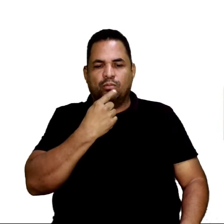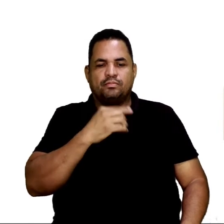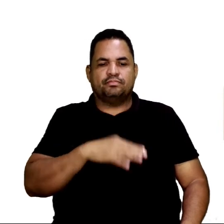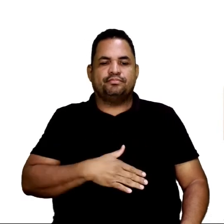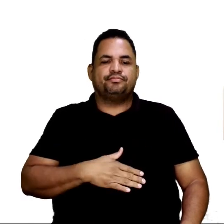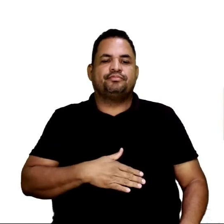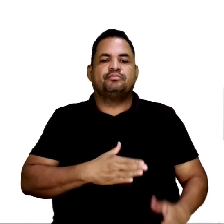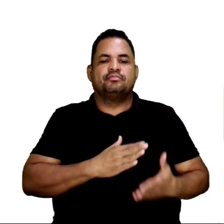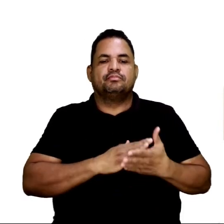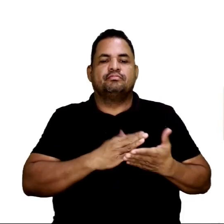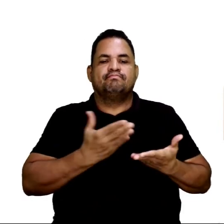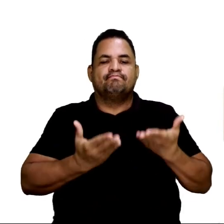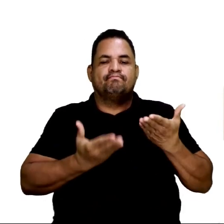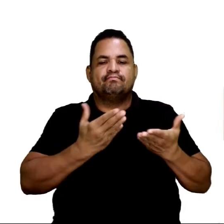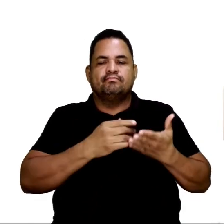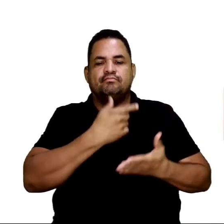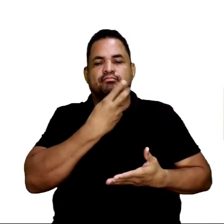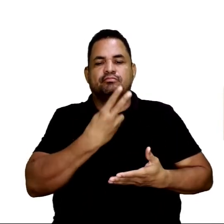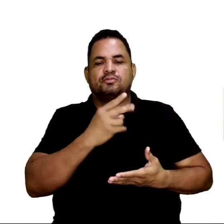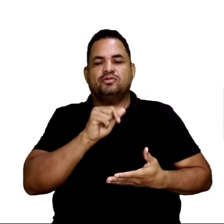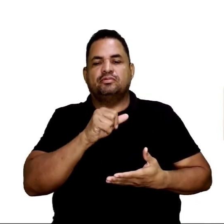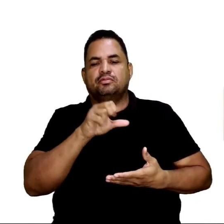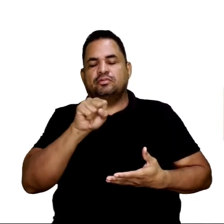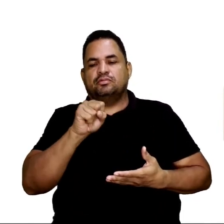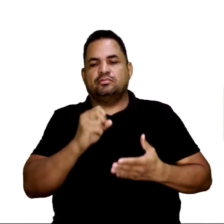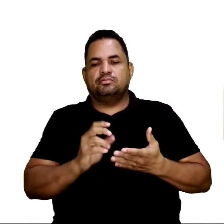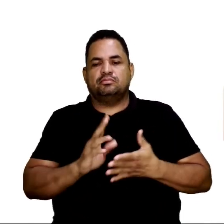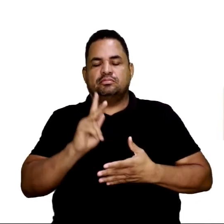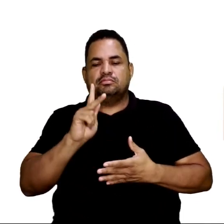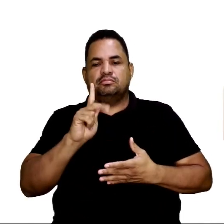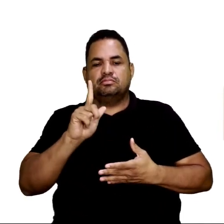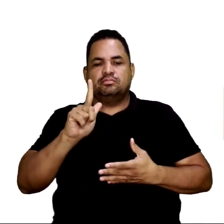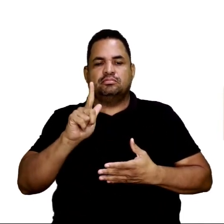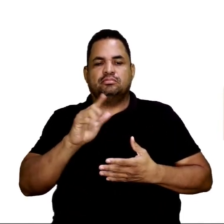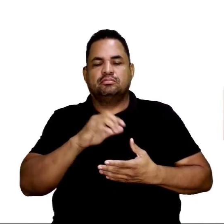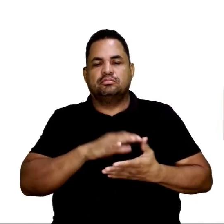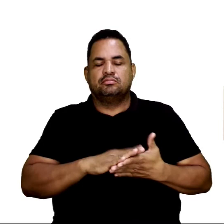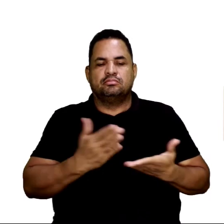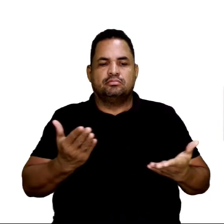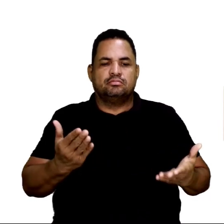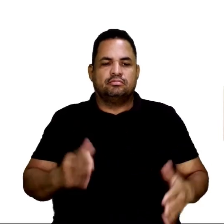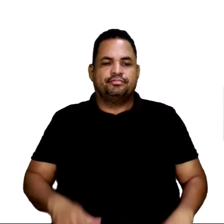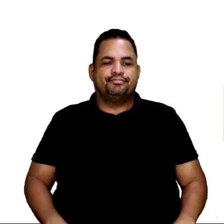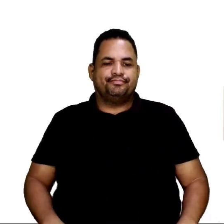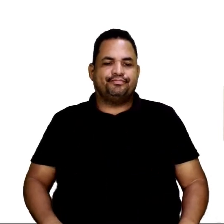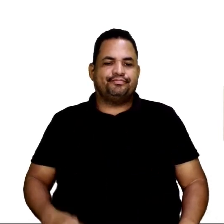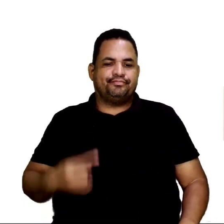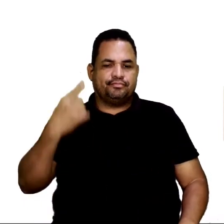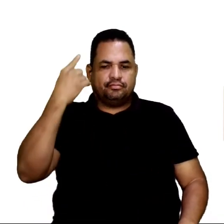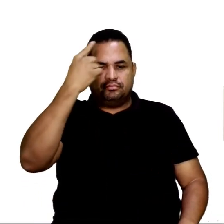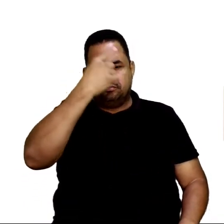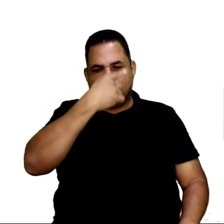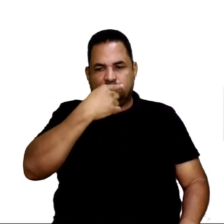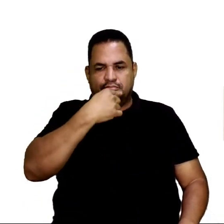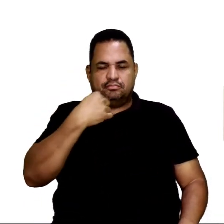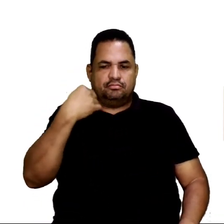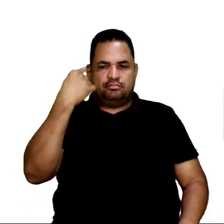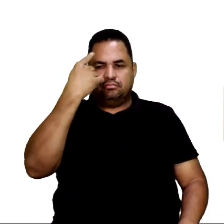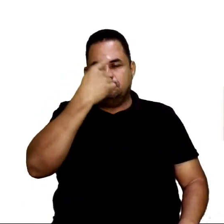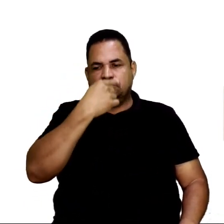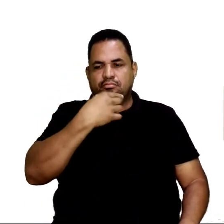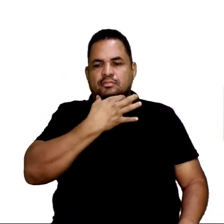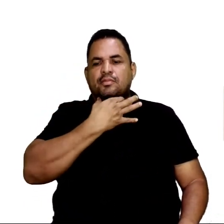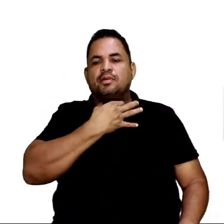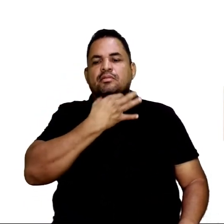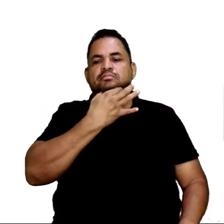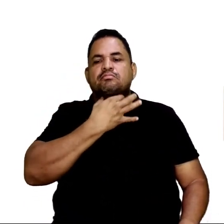pesa aproximadamente 2,8 kg, né? sua cabeça começa a se